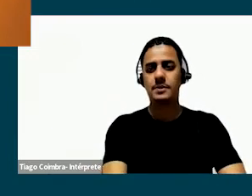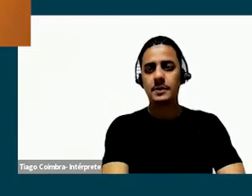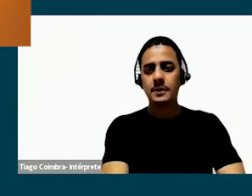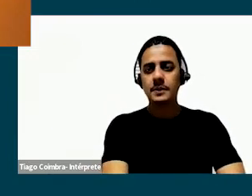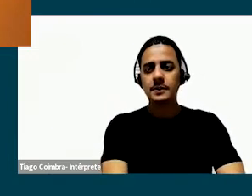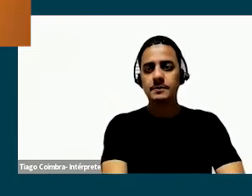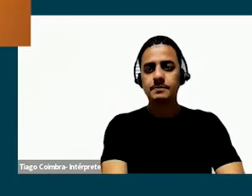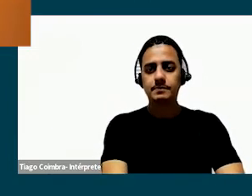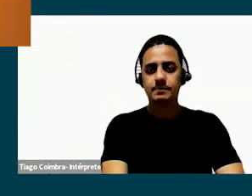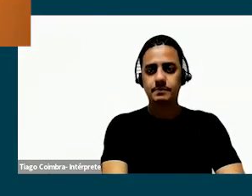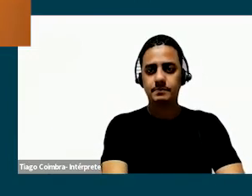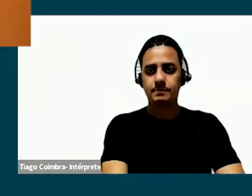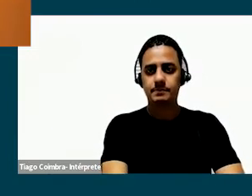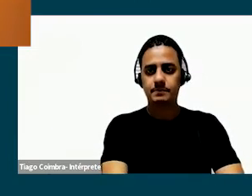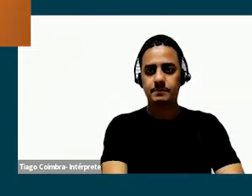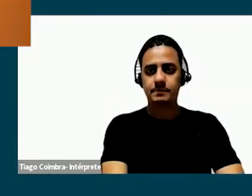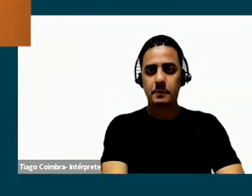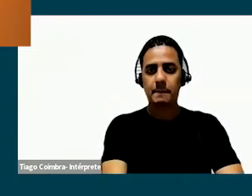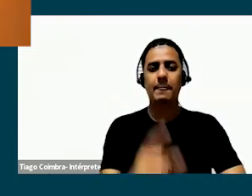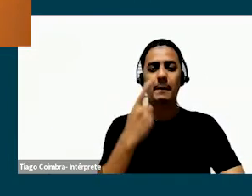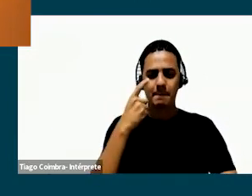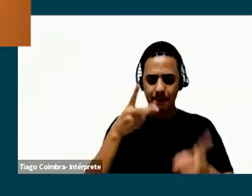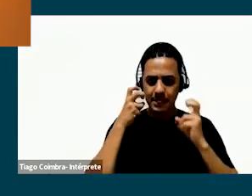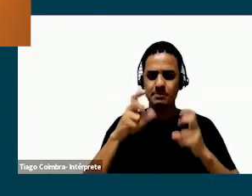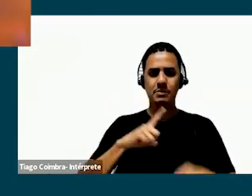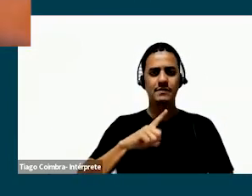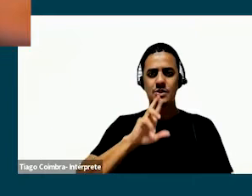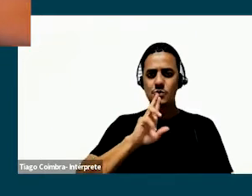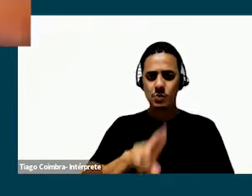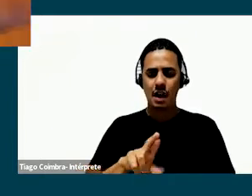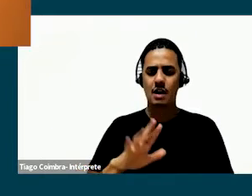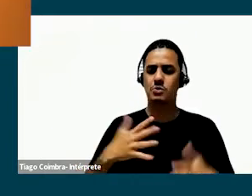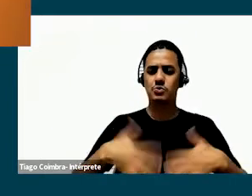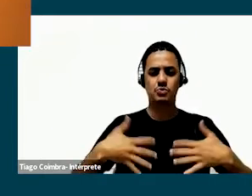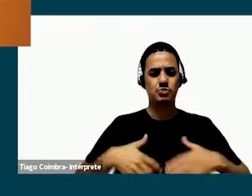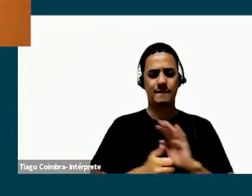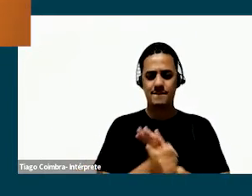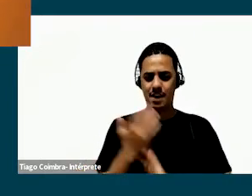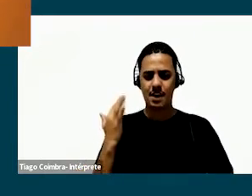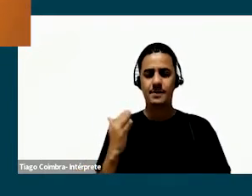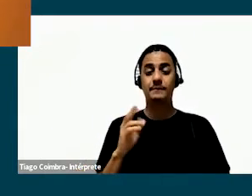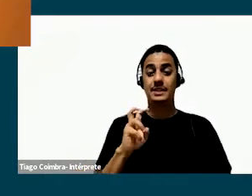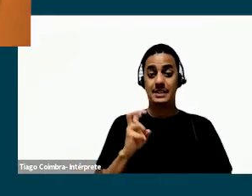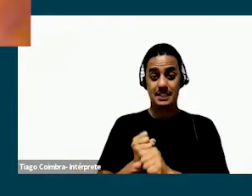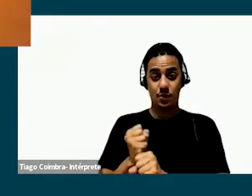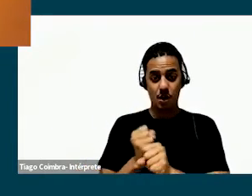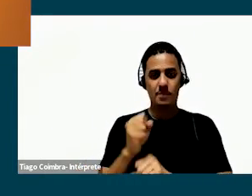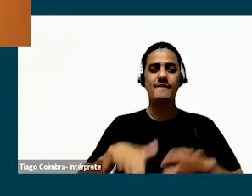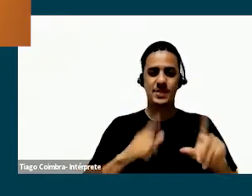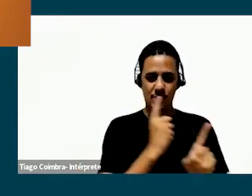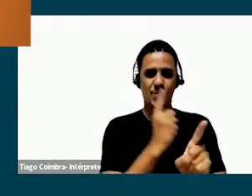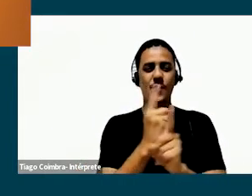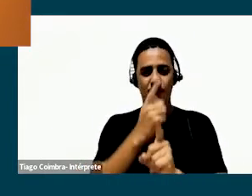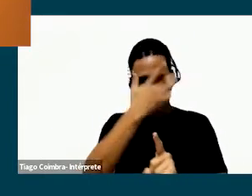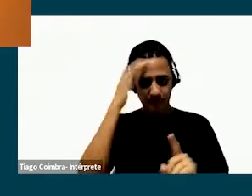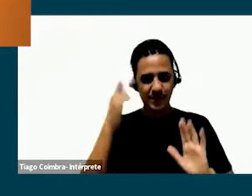elas. E a gente percebeu que a gente teve muito resultado. E ao longo dos últimos 5 anos, né, às vezes eu me encontro com esses